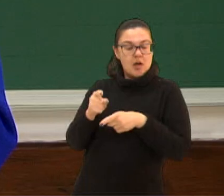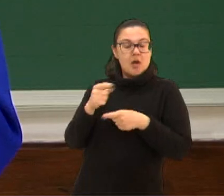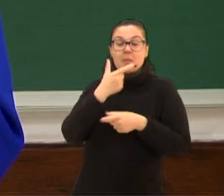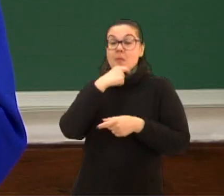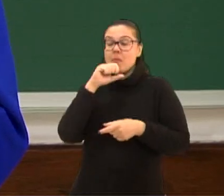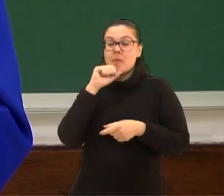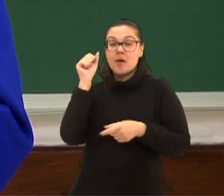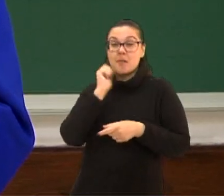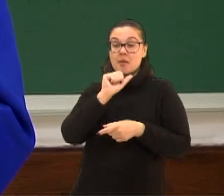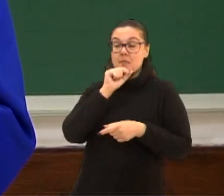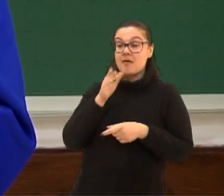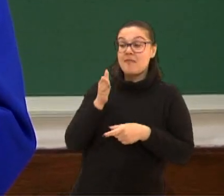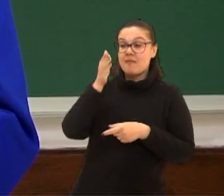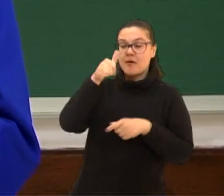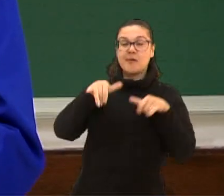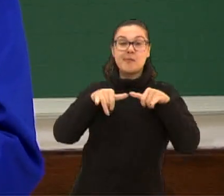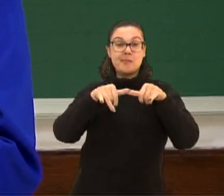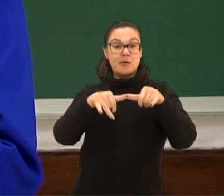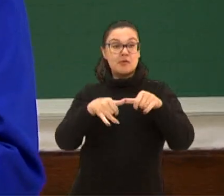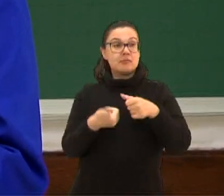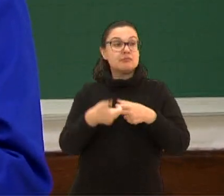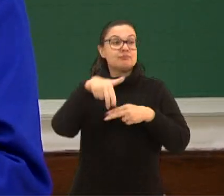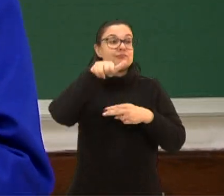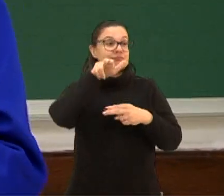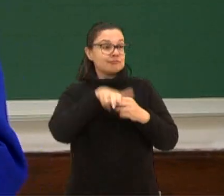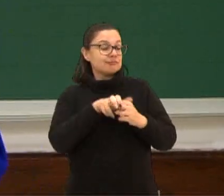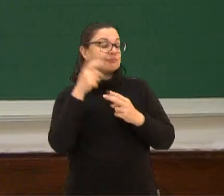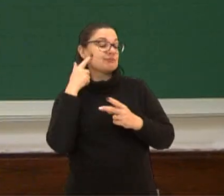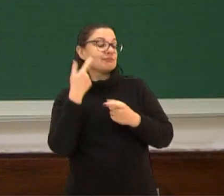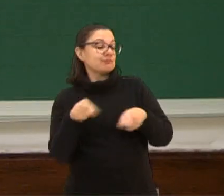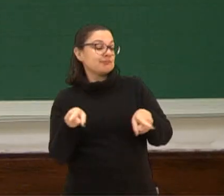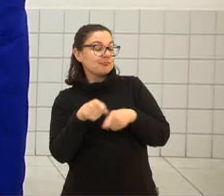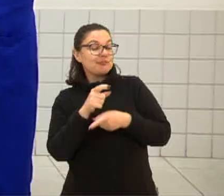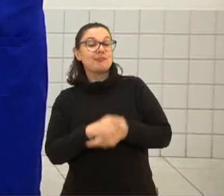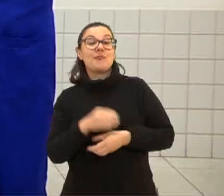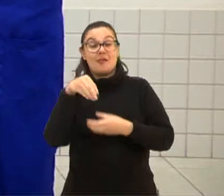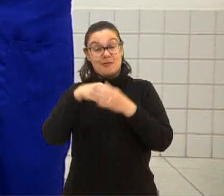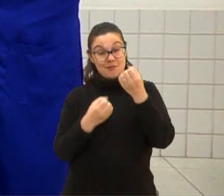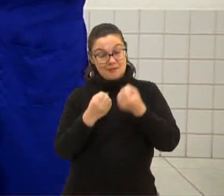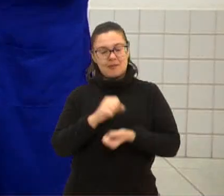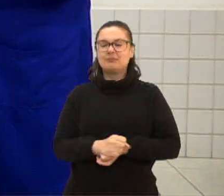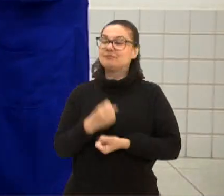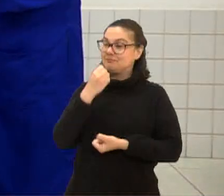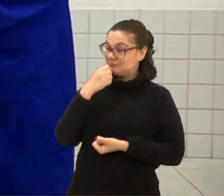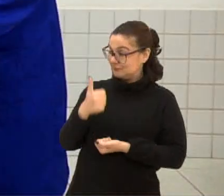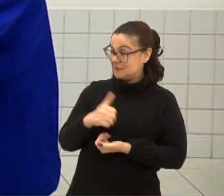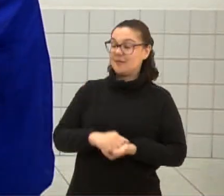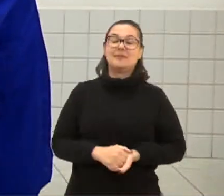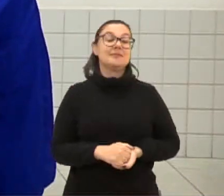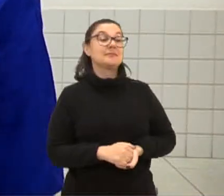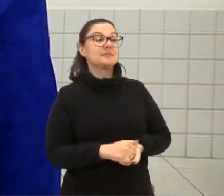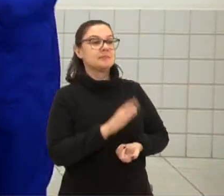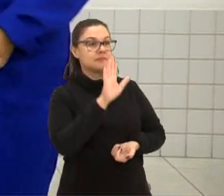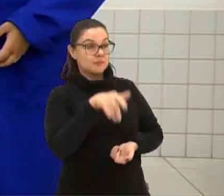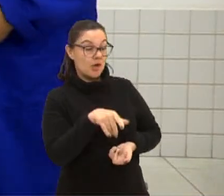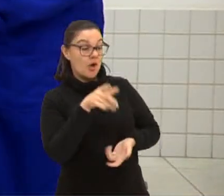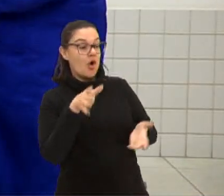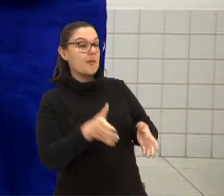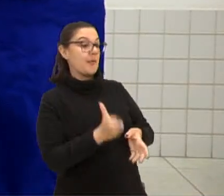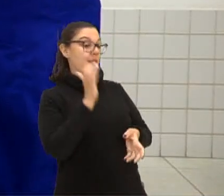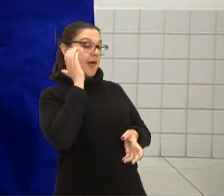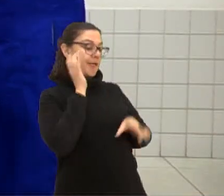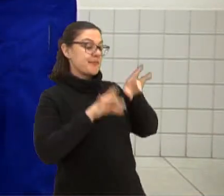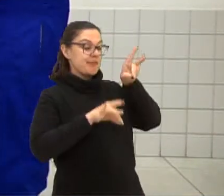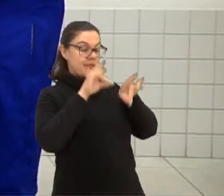pais vão no supermercado e eu fico escutando música. Legal, hein? Show de Muito bola. bem, Bruno. Vamos falar agora de radioteatro mesmo? Vamos